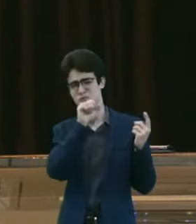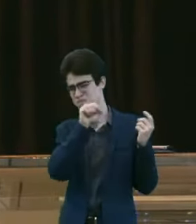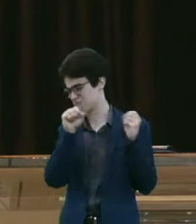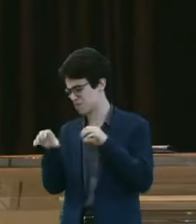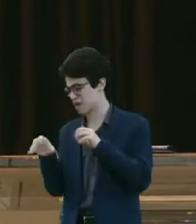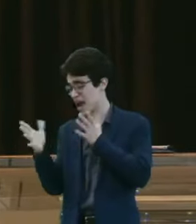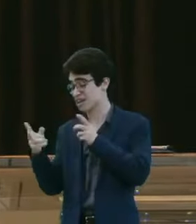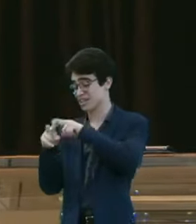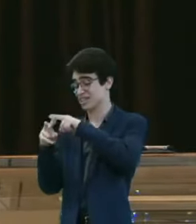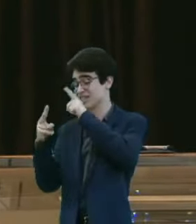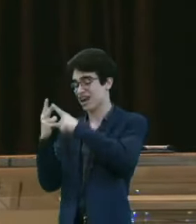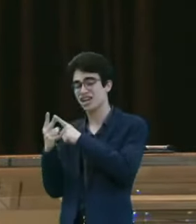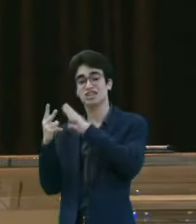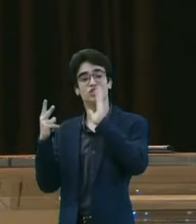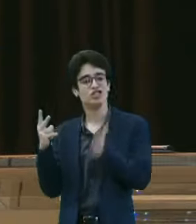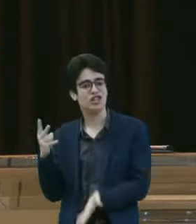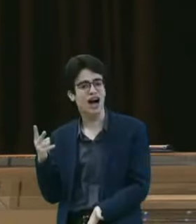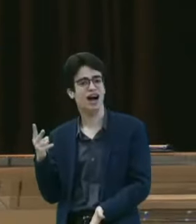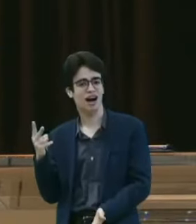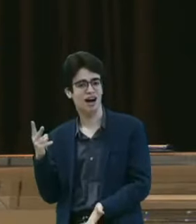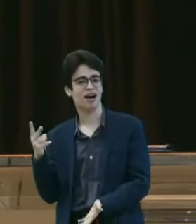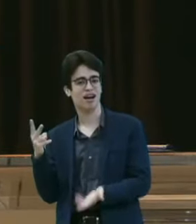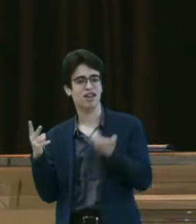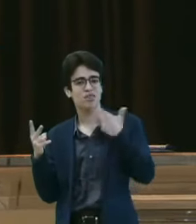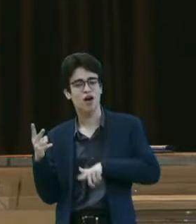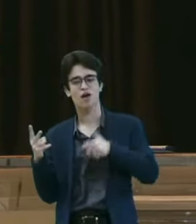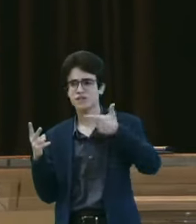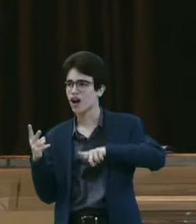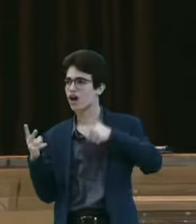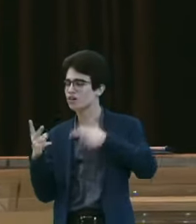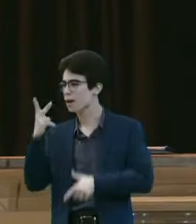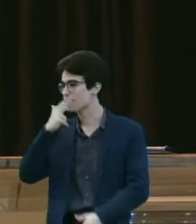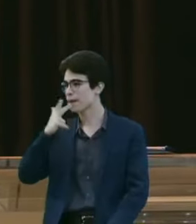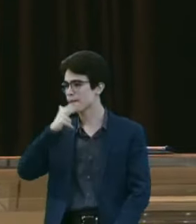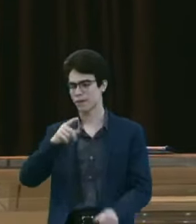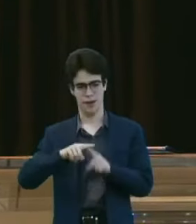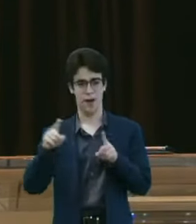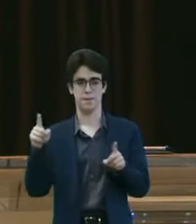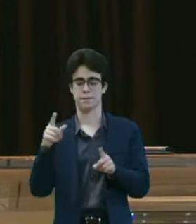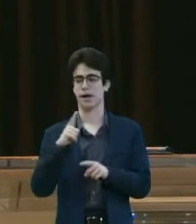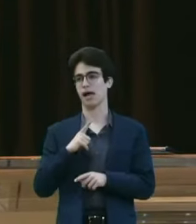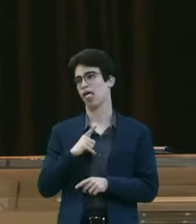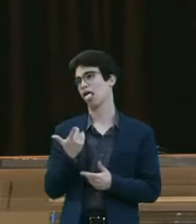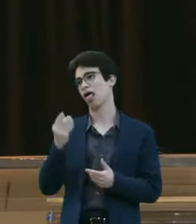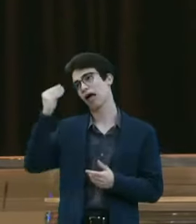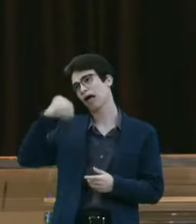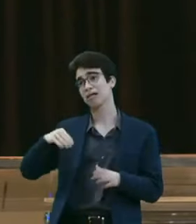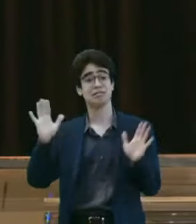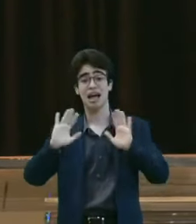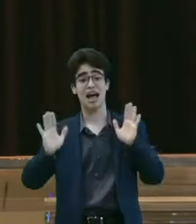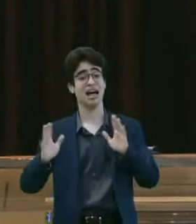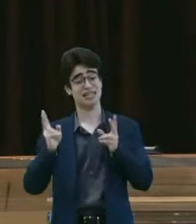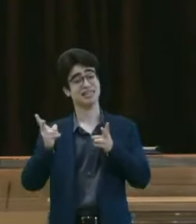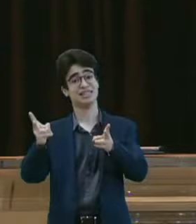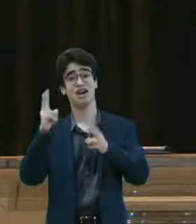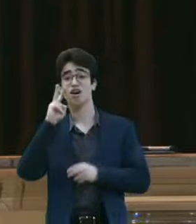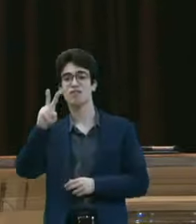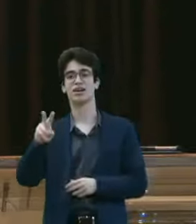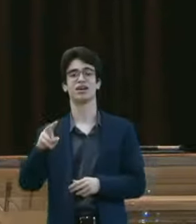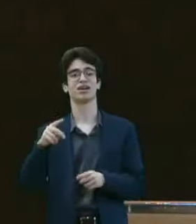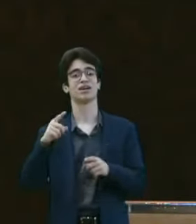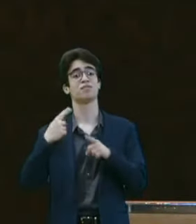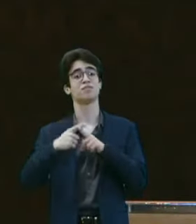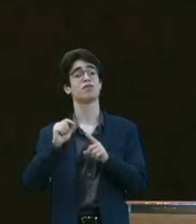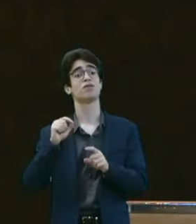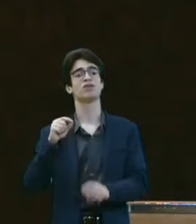Rock. Já está na segunda sessão do filme. E não sai de moda. Sabe por quê? Nós